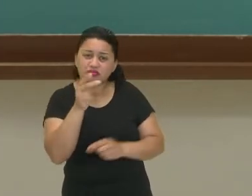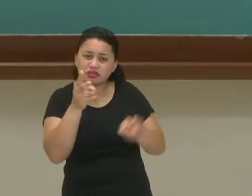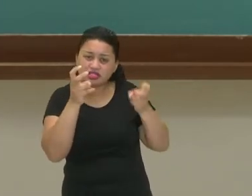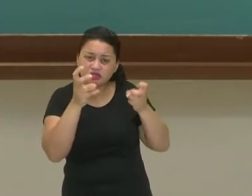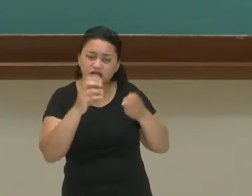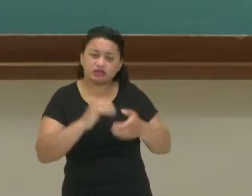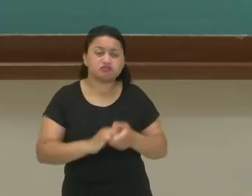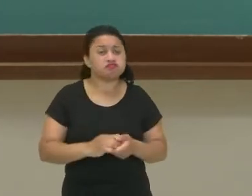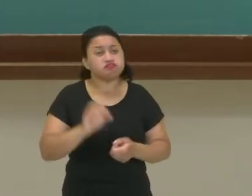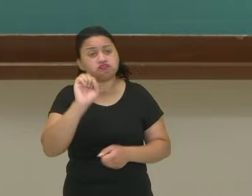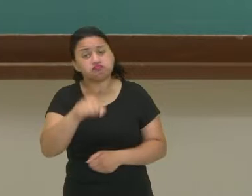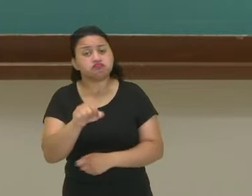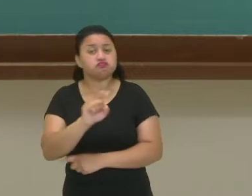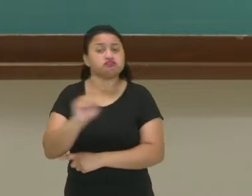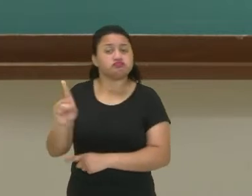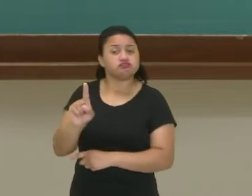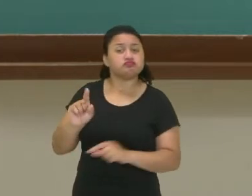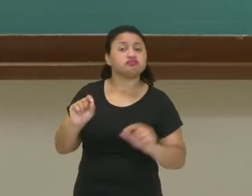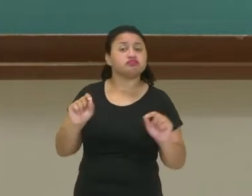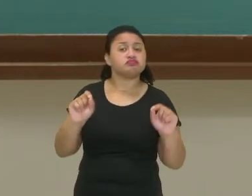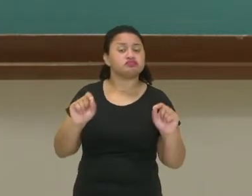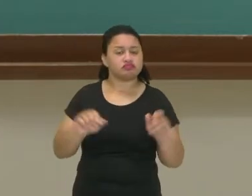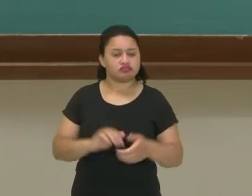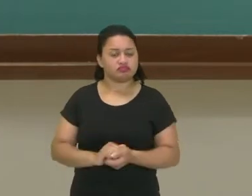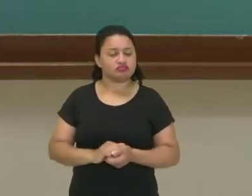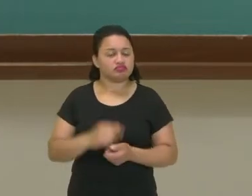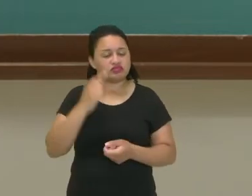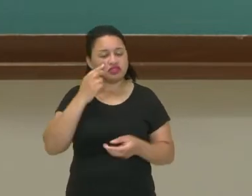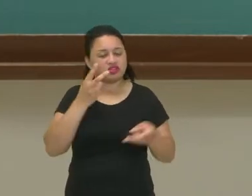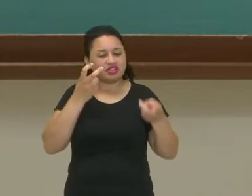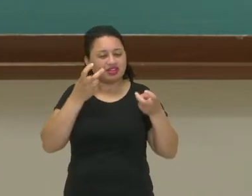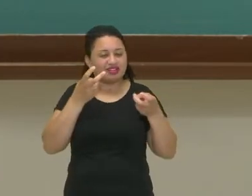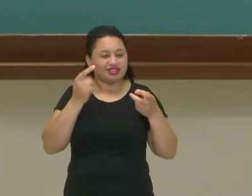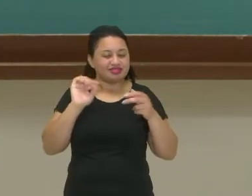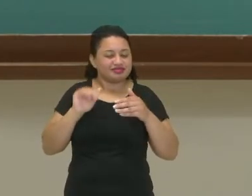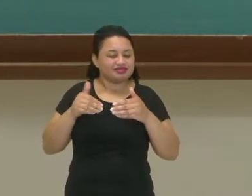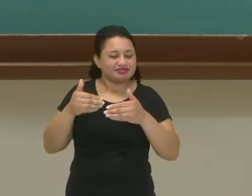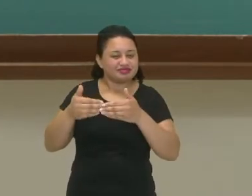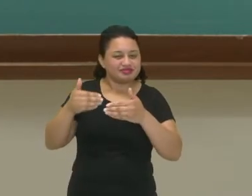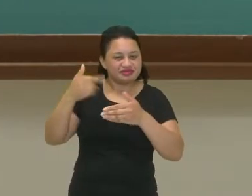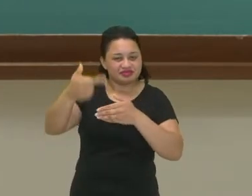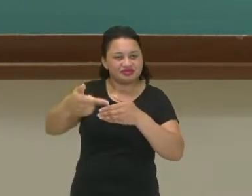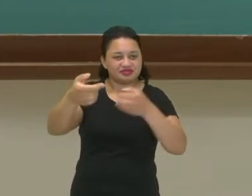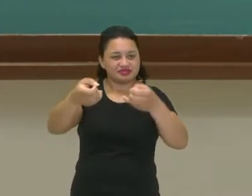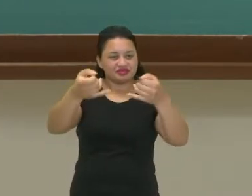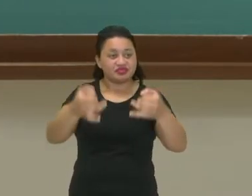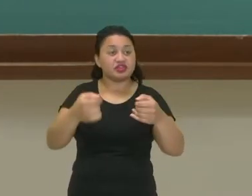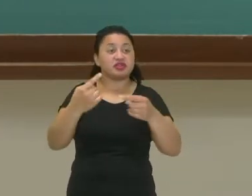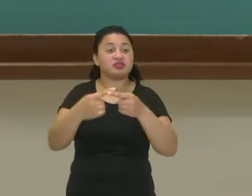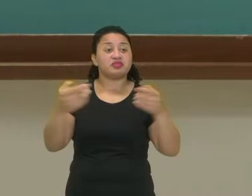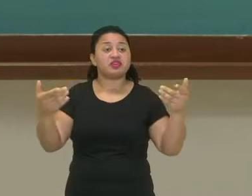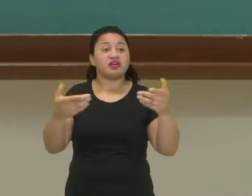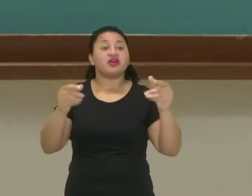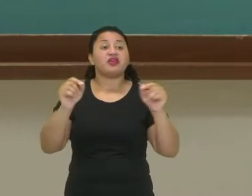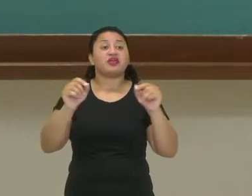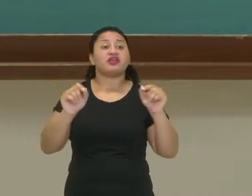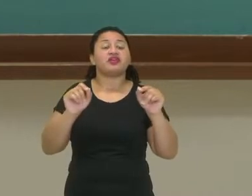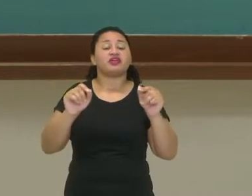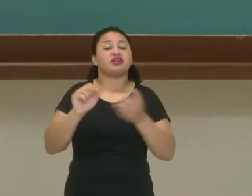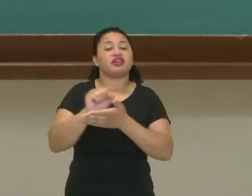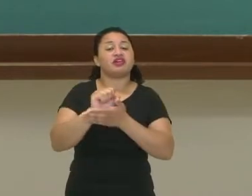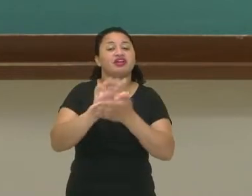sim? Será que não? Vamos observar daqui a pouquinho falando sobre isso. Porque agora nós vamos